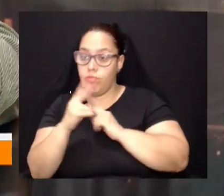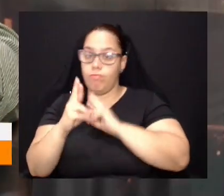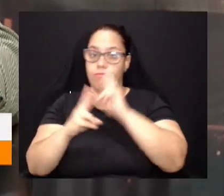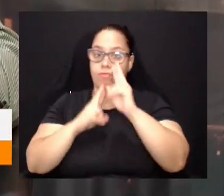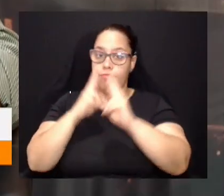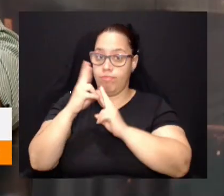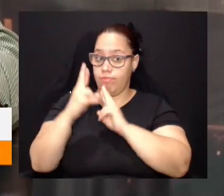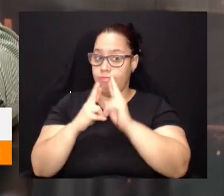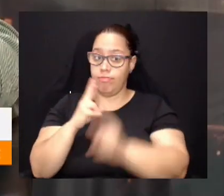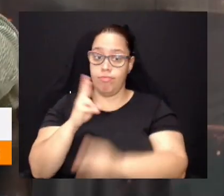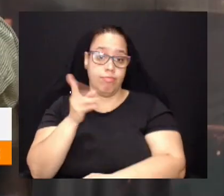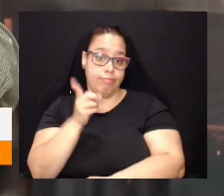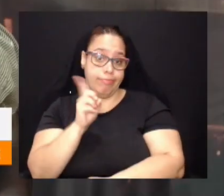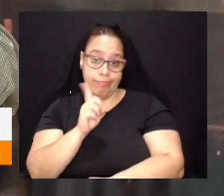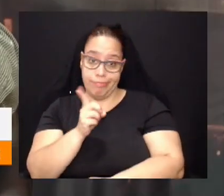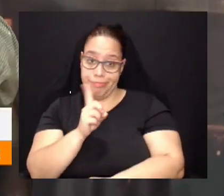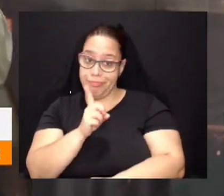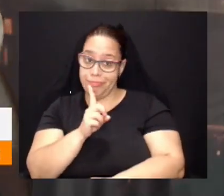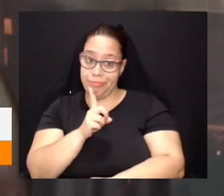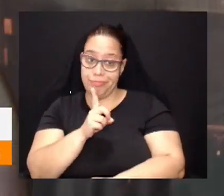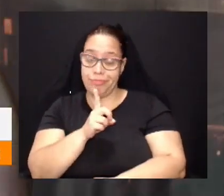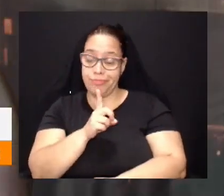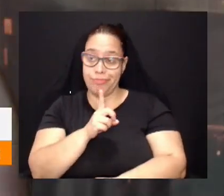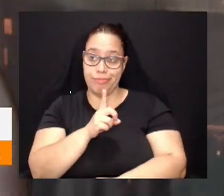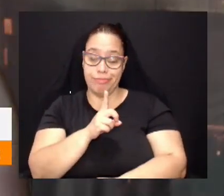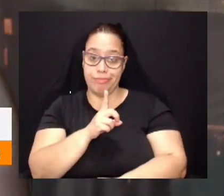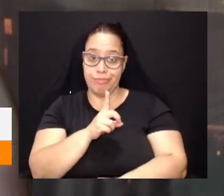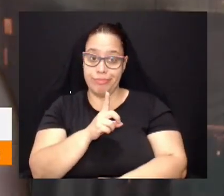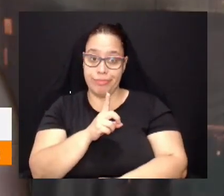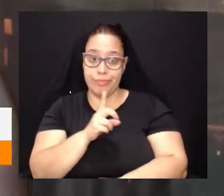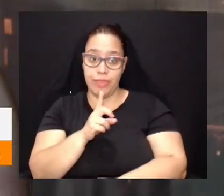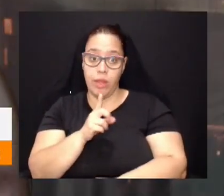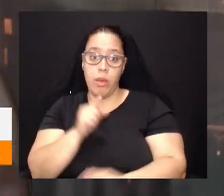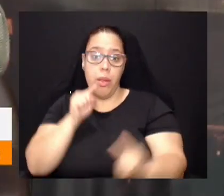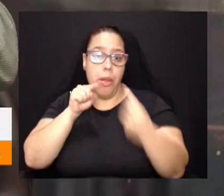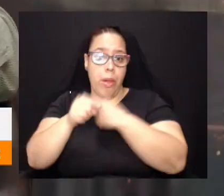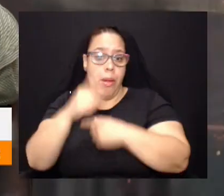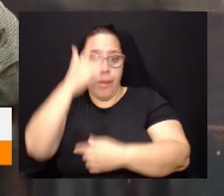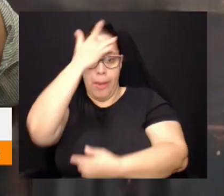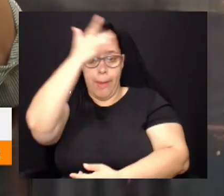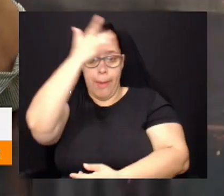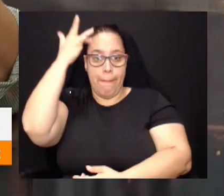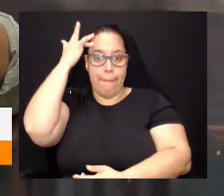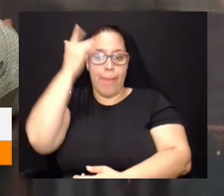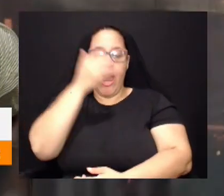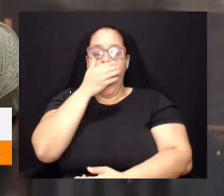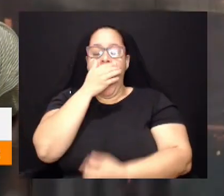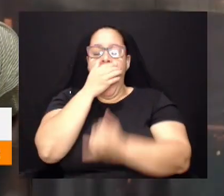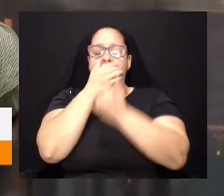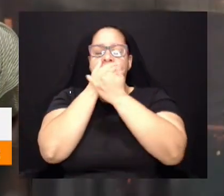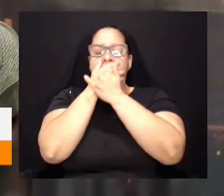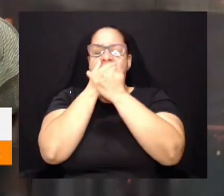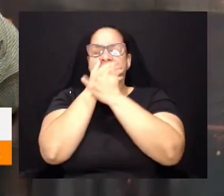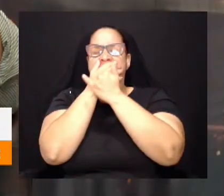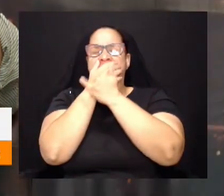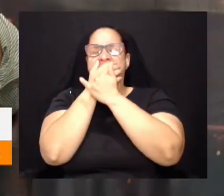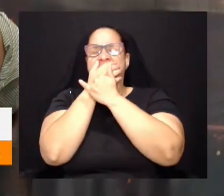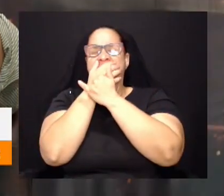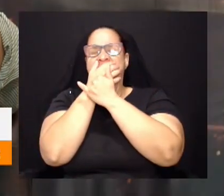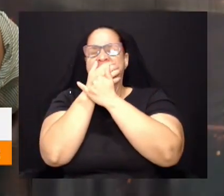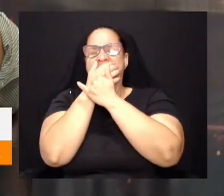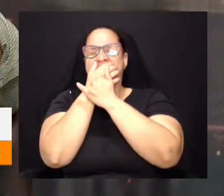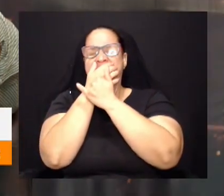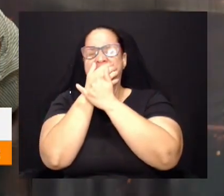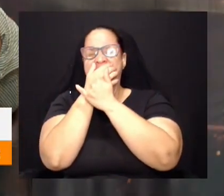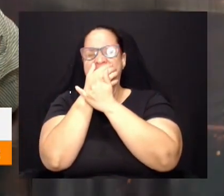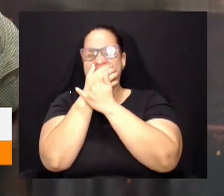ser uma coisa que atenta contra a minha saúde mental, mas que faça parte dela, né? Claro